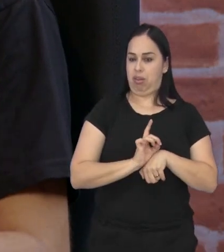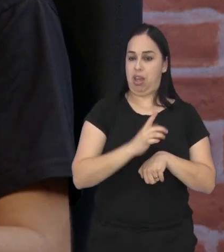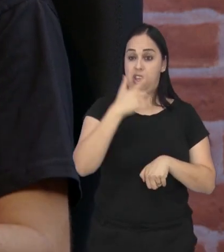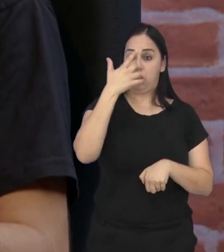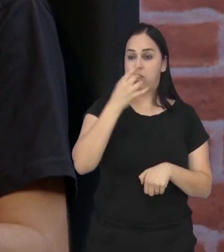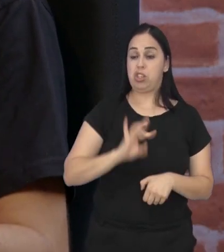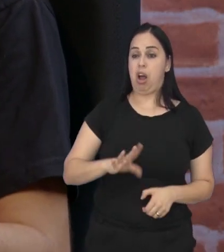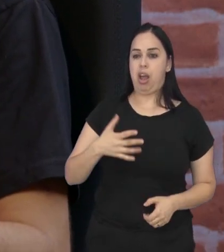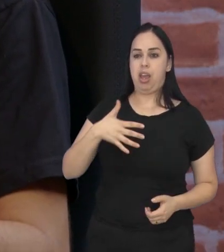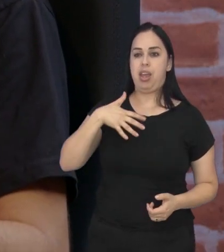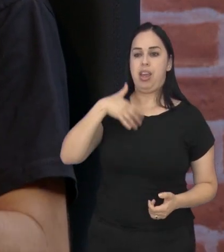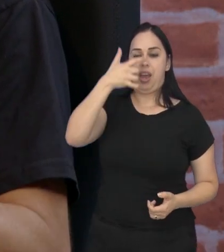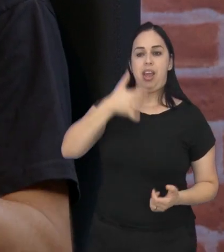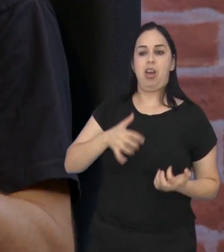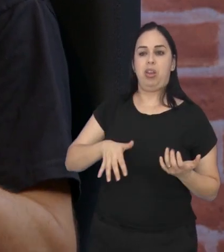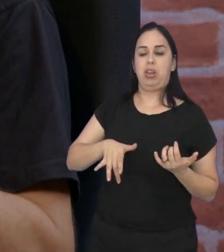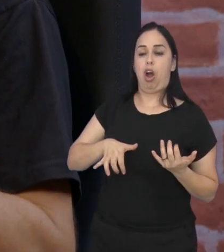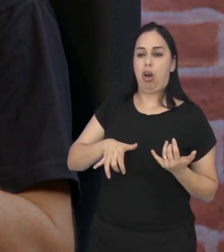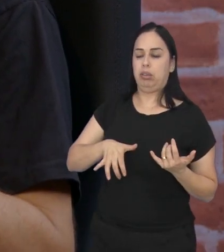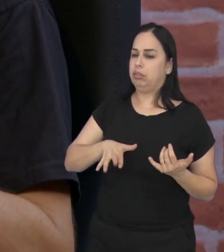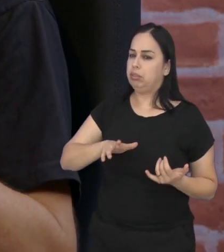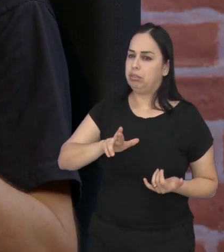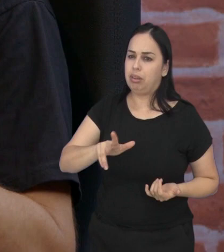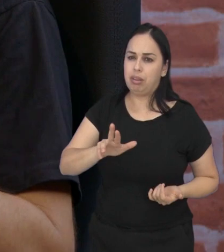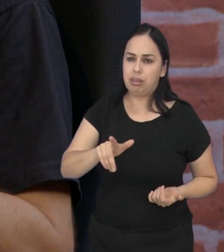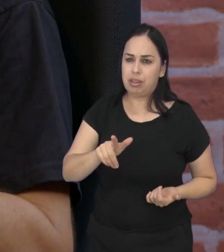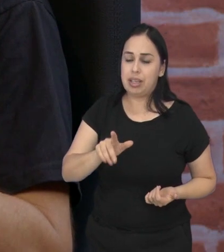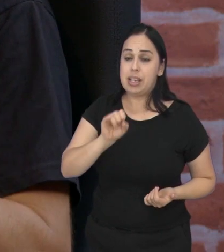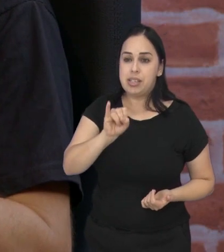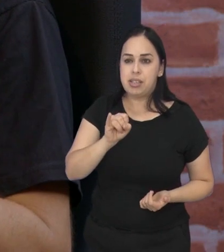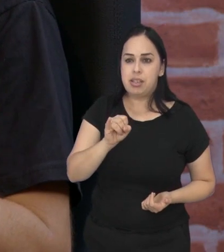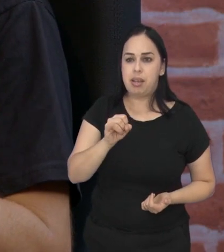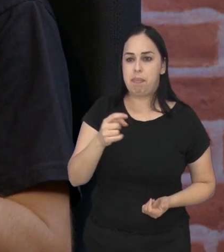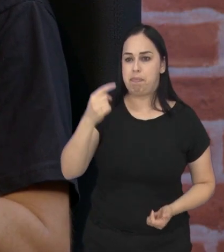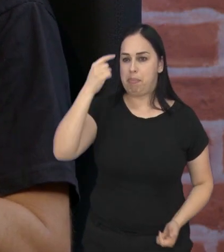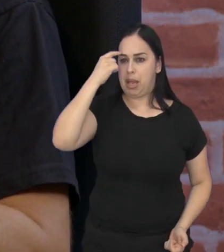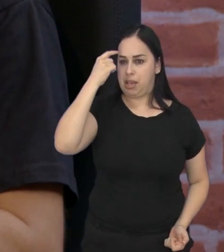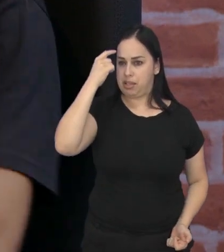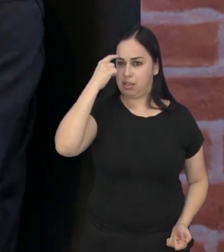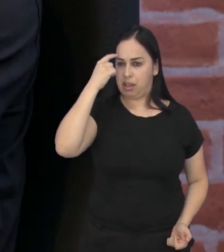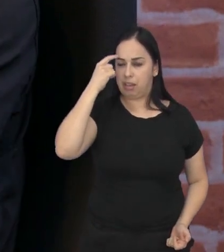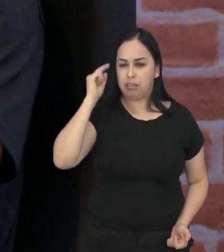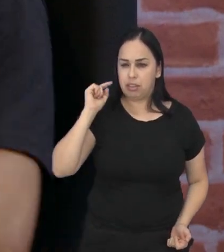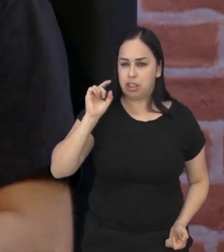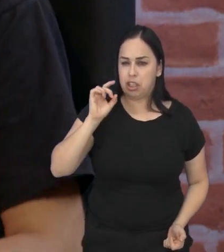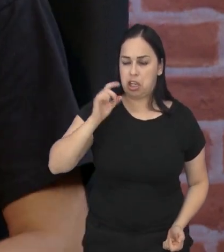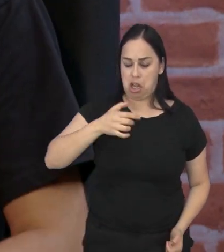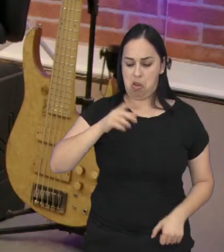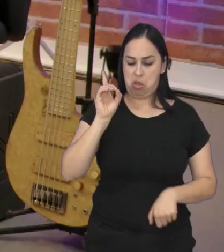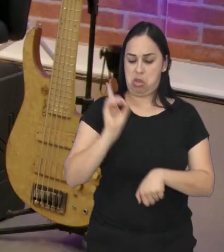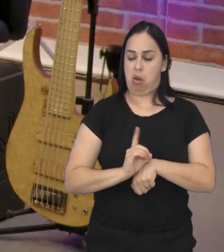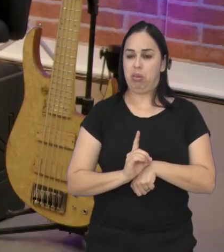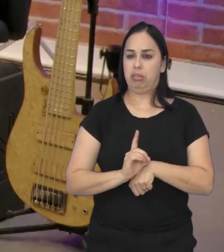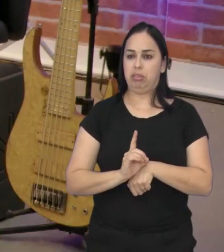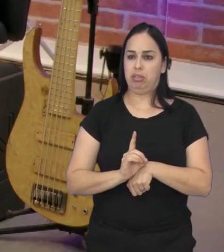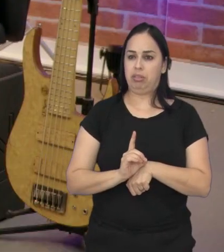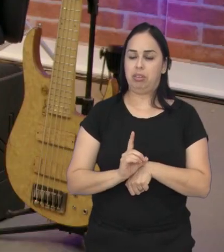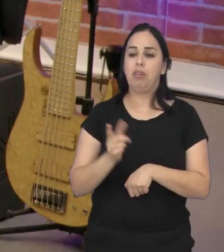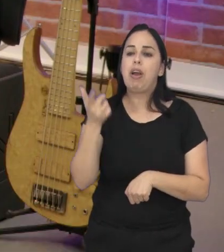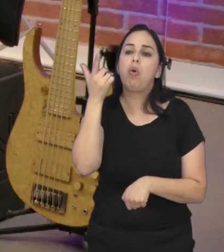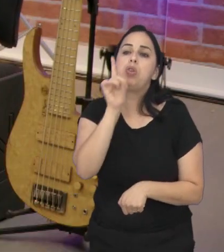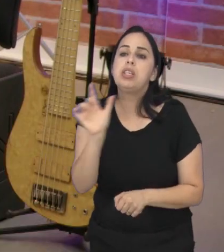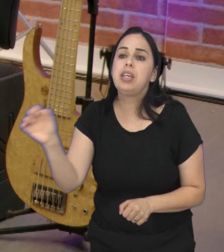cadeira. Entende? Quando você trabalha com esse pensamento, você sempre vai querer ver alguém no seu lugar. E isso entra naquilo que você falou, de